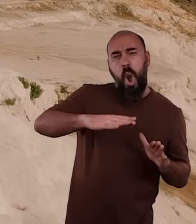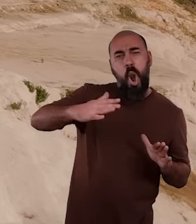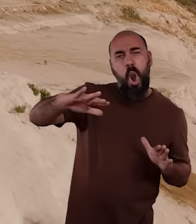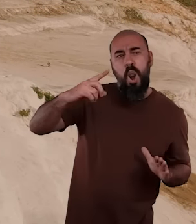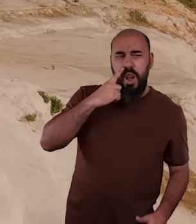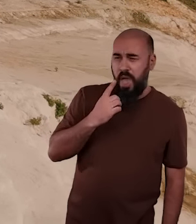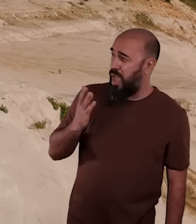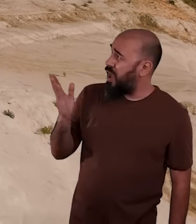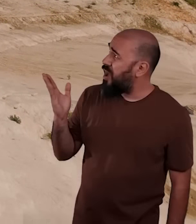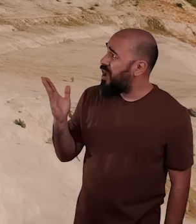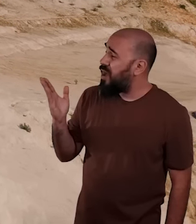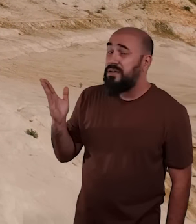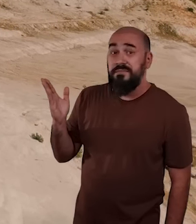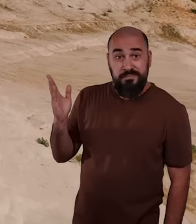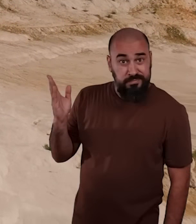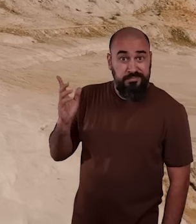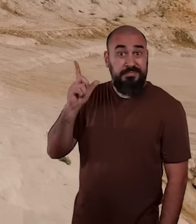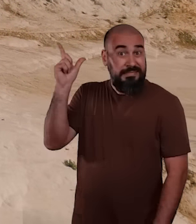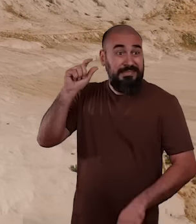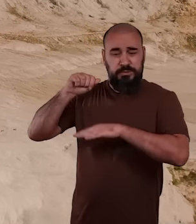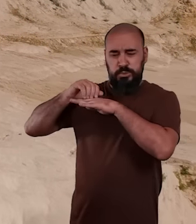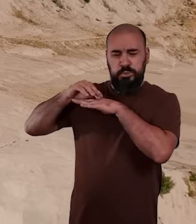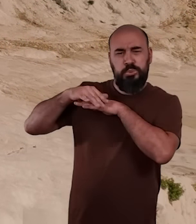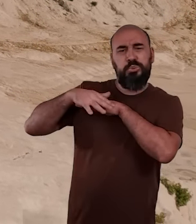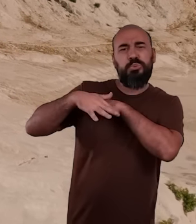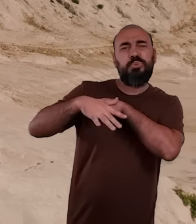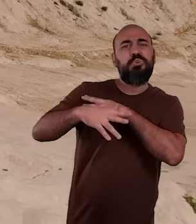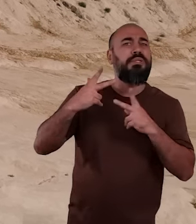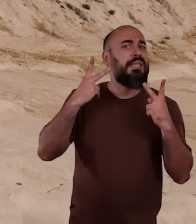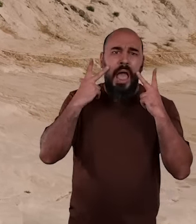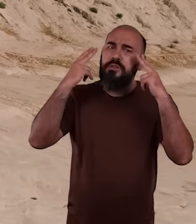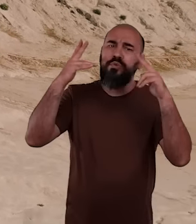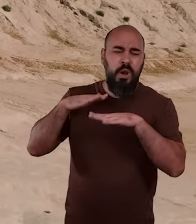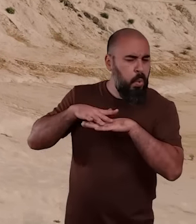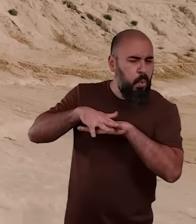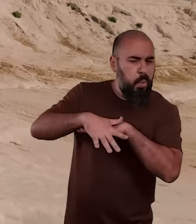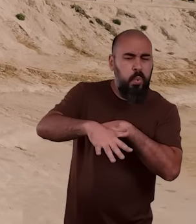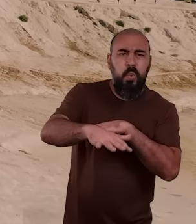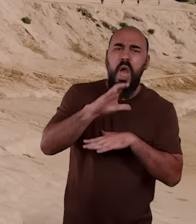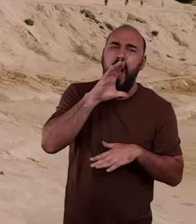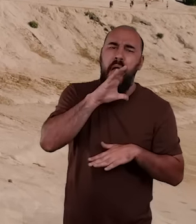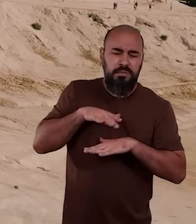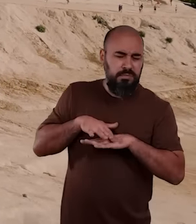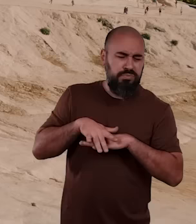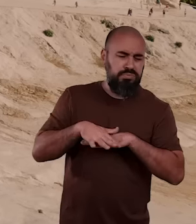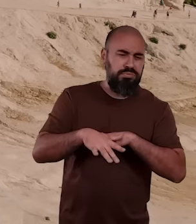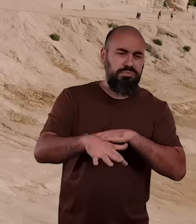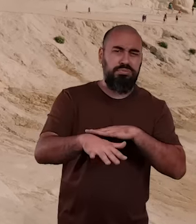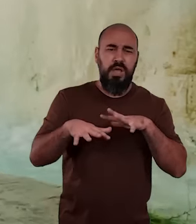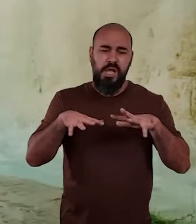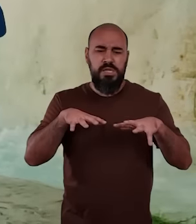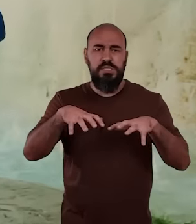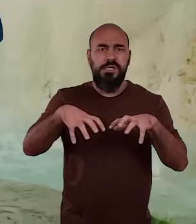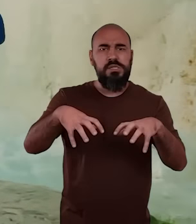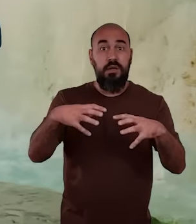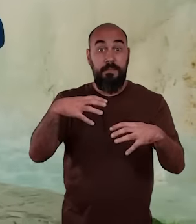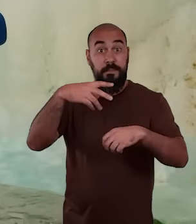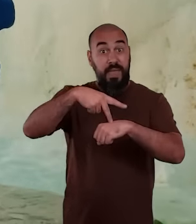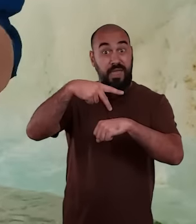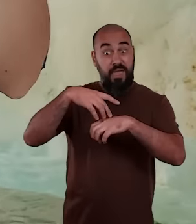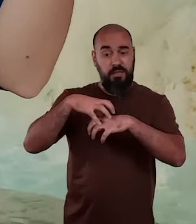costa montanhosa que lá de cima desce águas naturais, águas termais mesmo, que ao com o passar do tempo foi petrificando em cima